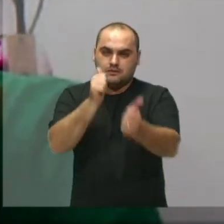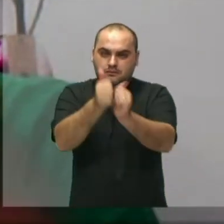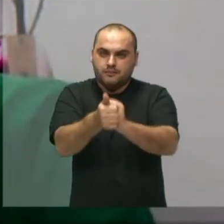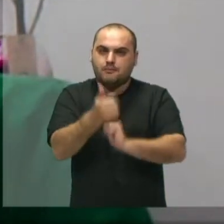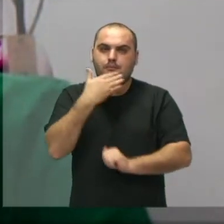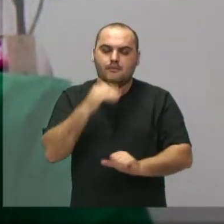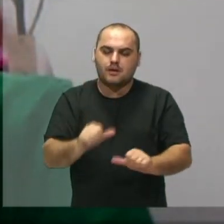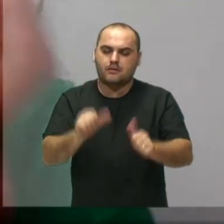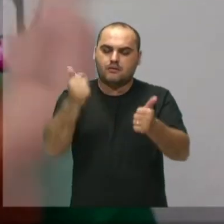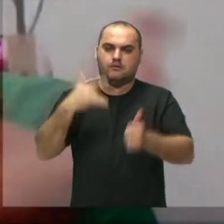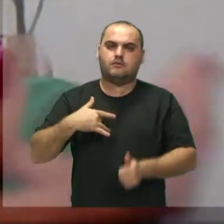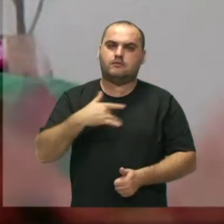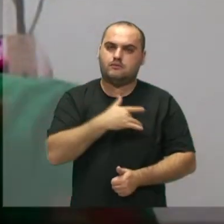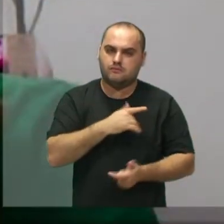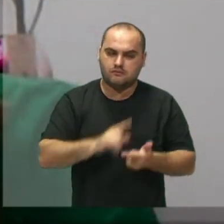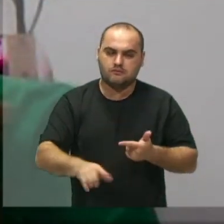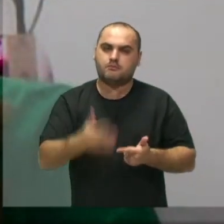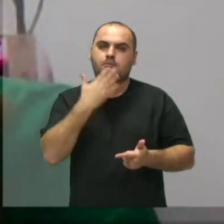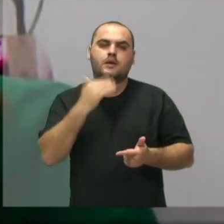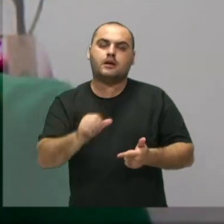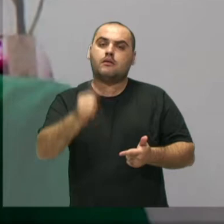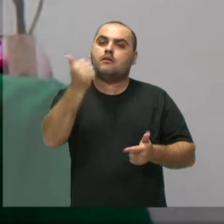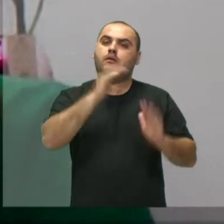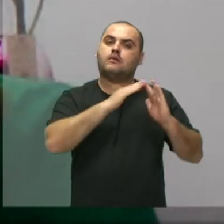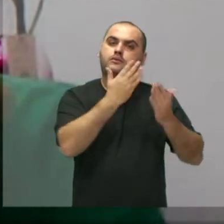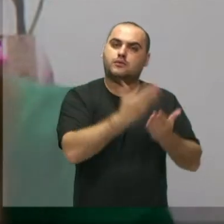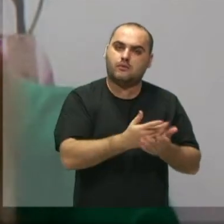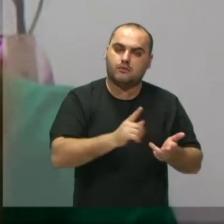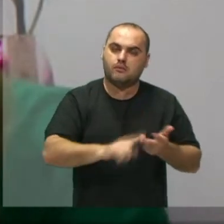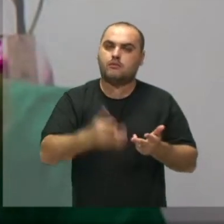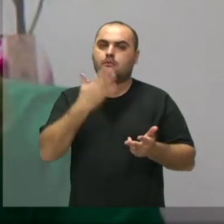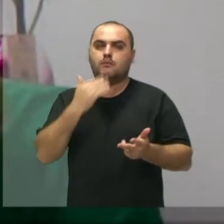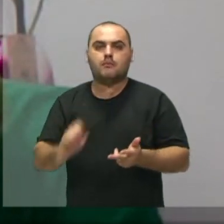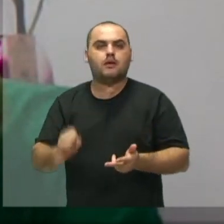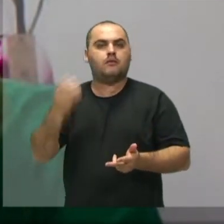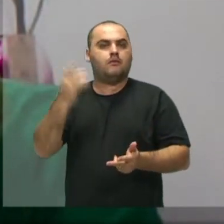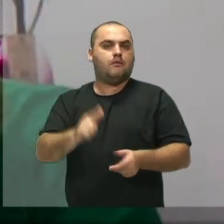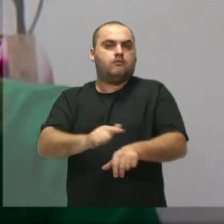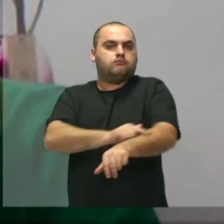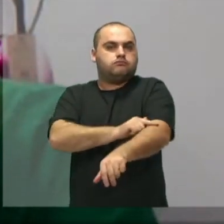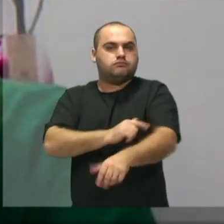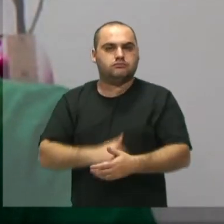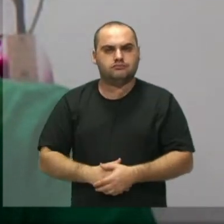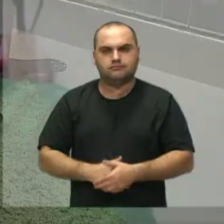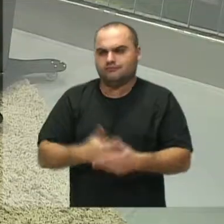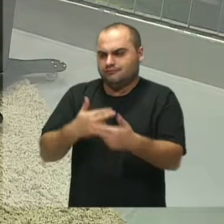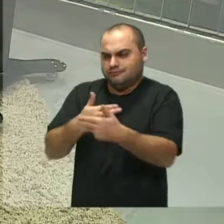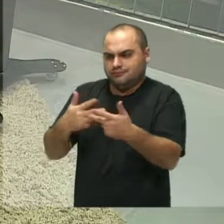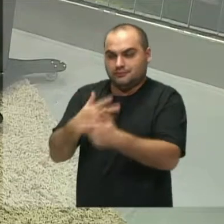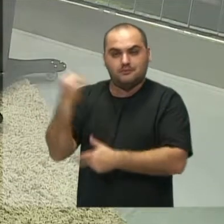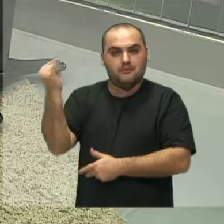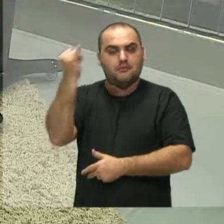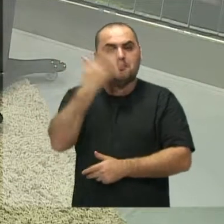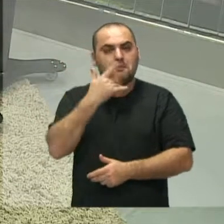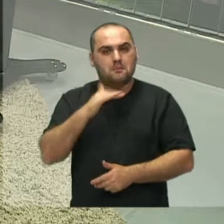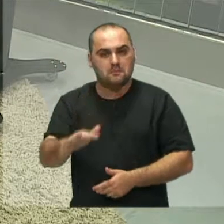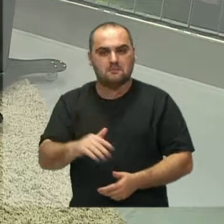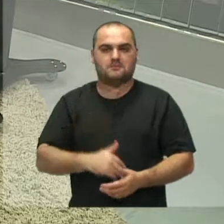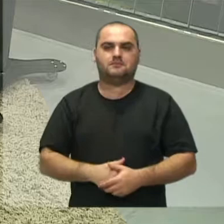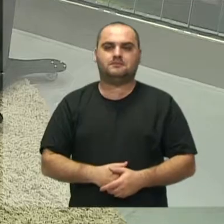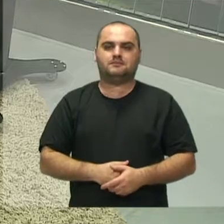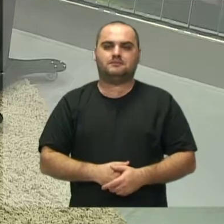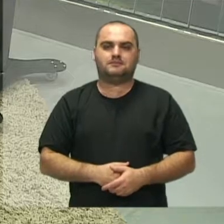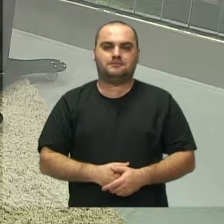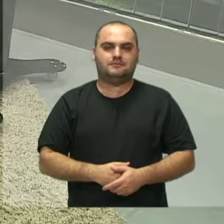melhora o desempenho escolar, melhora a disciplina, e tudo isso é importante para a criança também, né? Ô Cris, eu noto que você